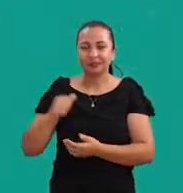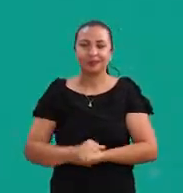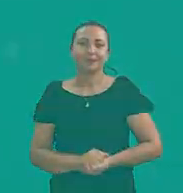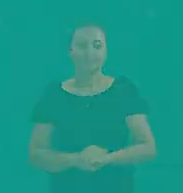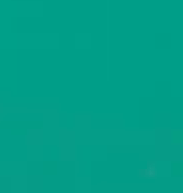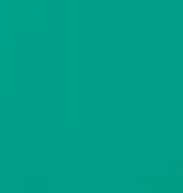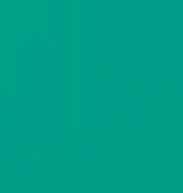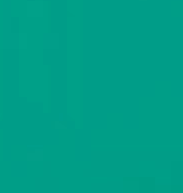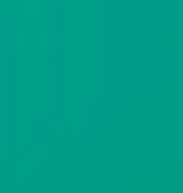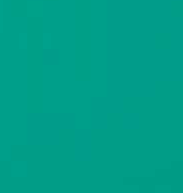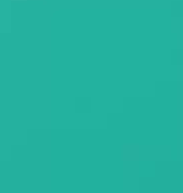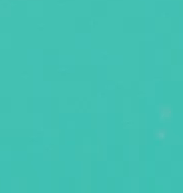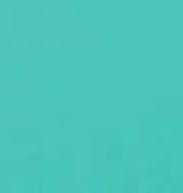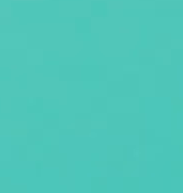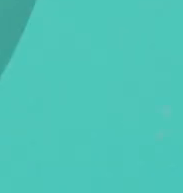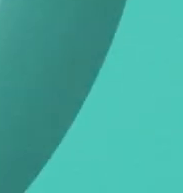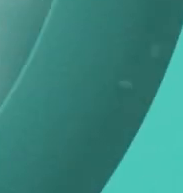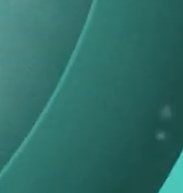adolescentes.